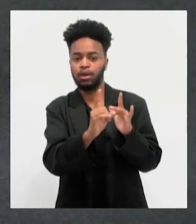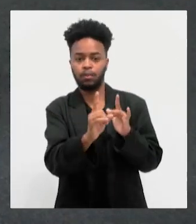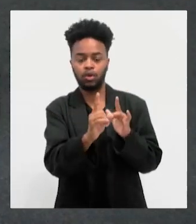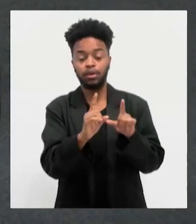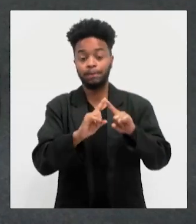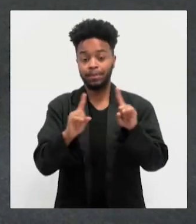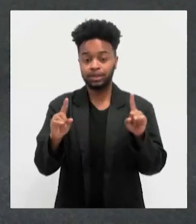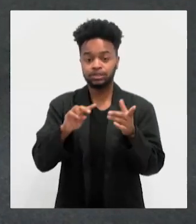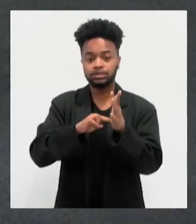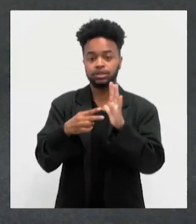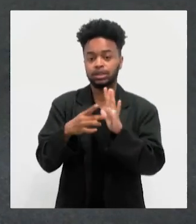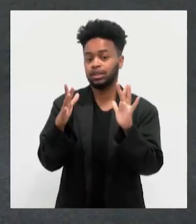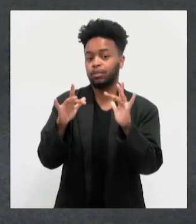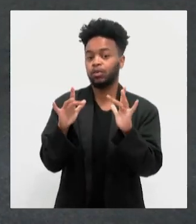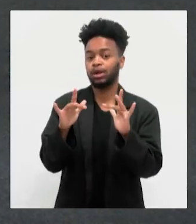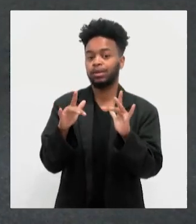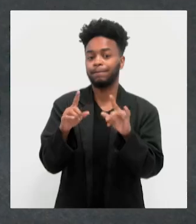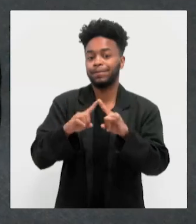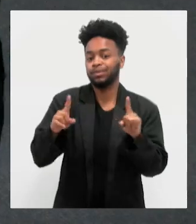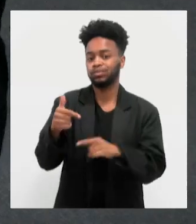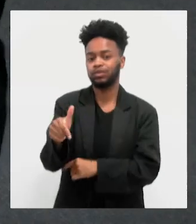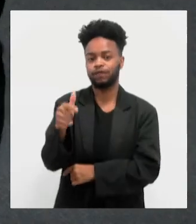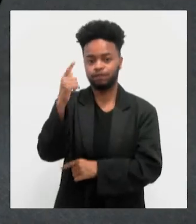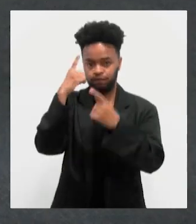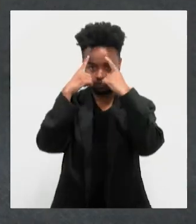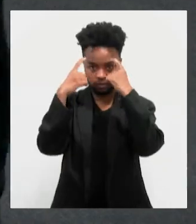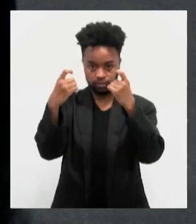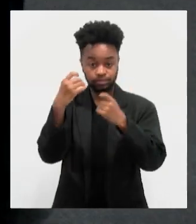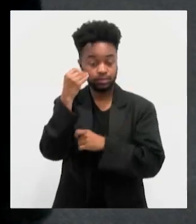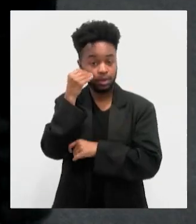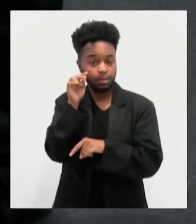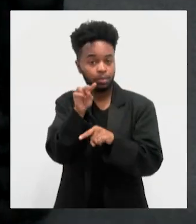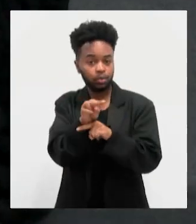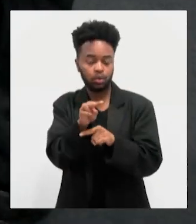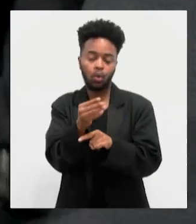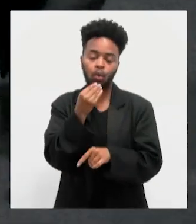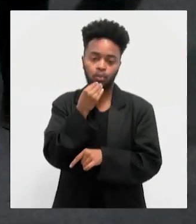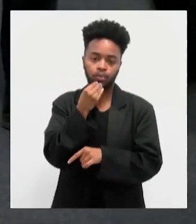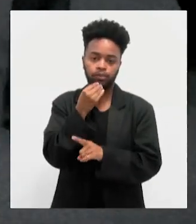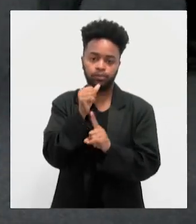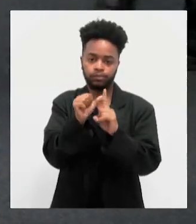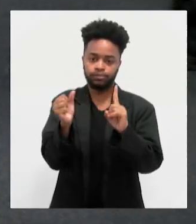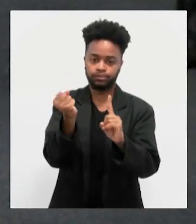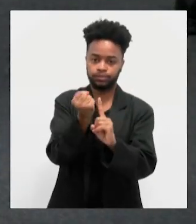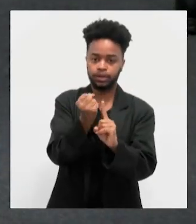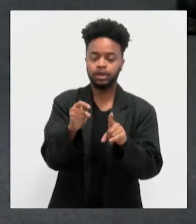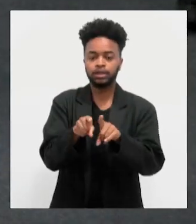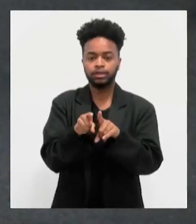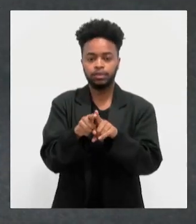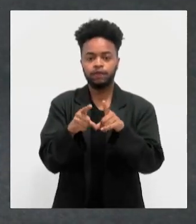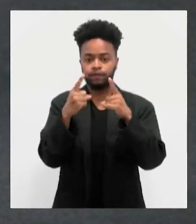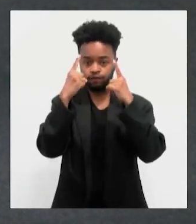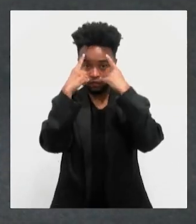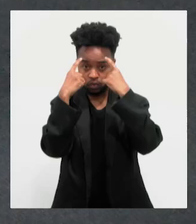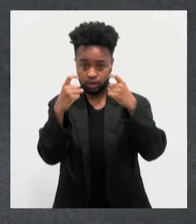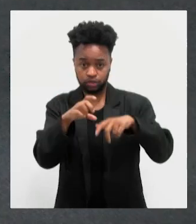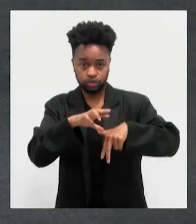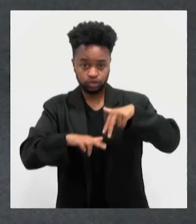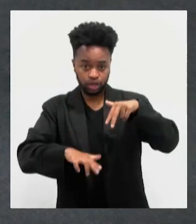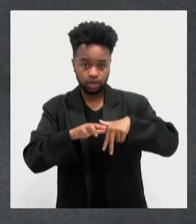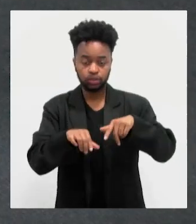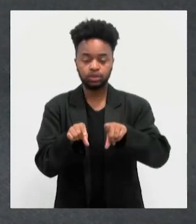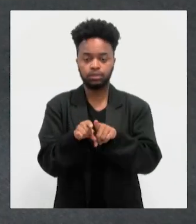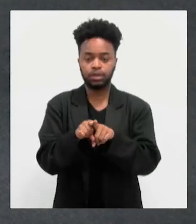sem violência. No fundo é para prevenir, claro, o feminicídio, a violência de gênero, o